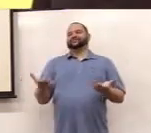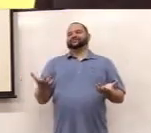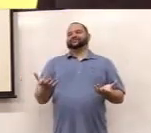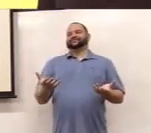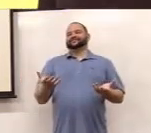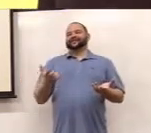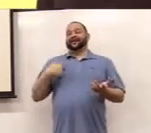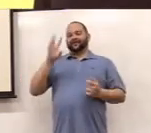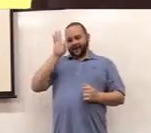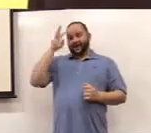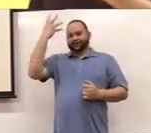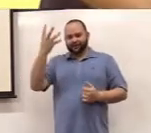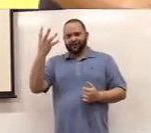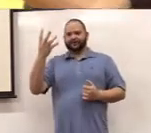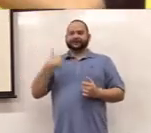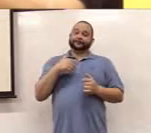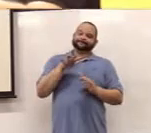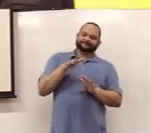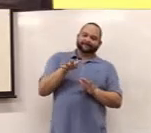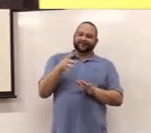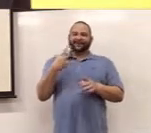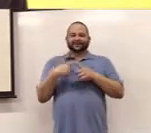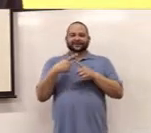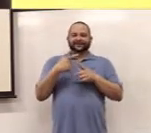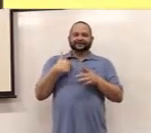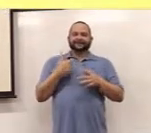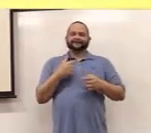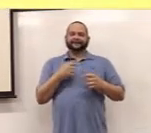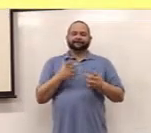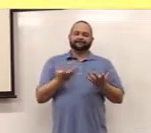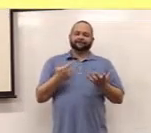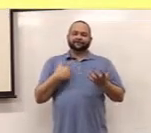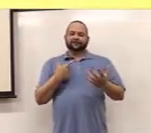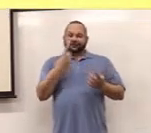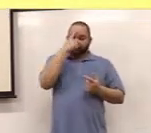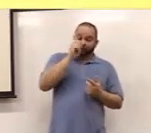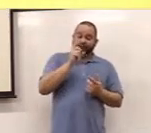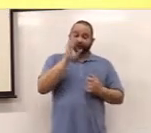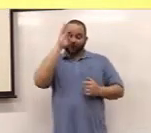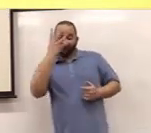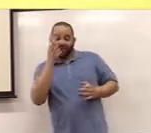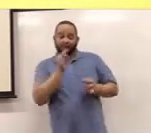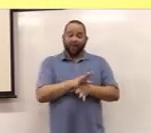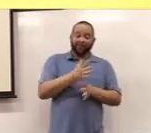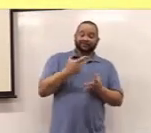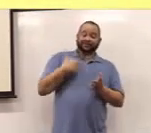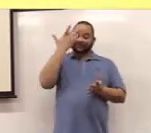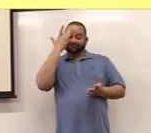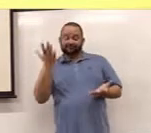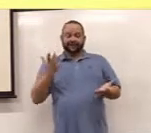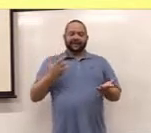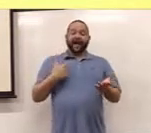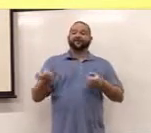Quando ele resolve essa situação, mais ou menos, porque fica sempre uma coisa muito mal resolvida, na verdade, mas a parte jurídica está resolvida,